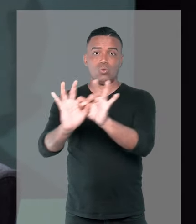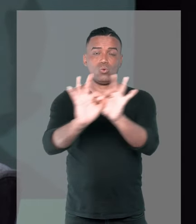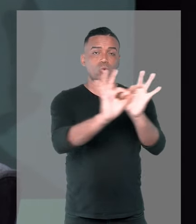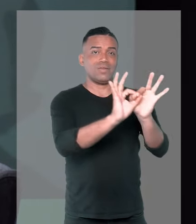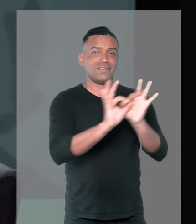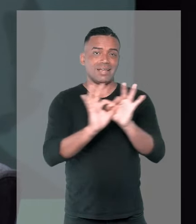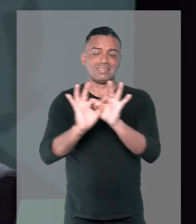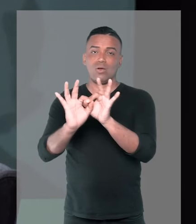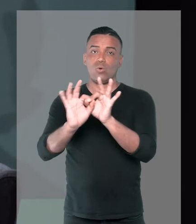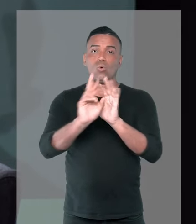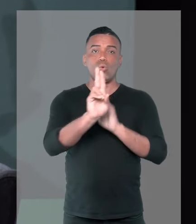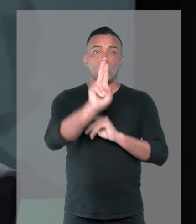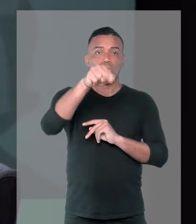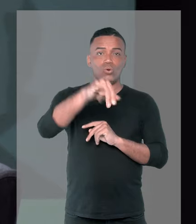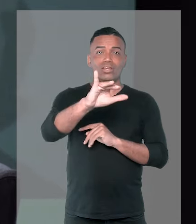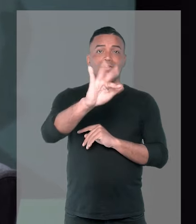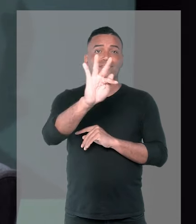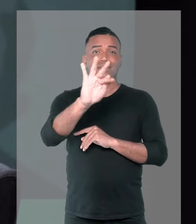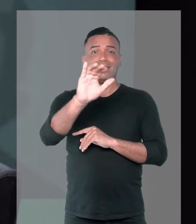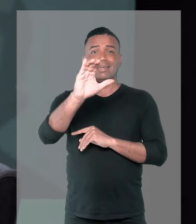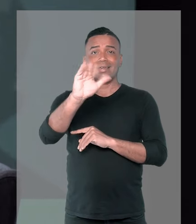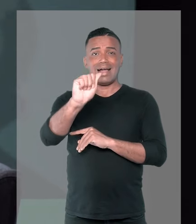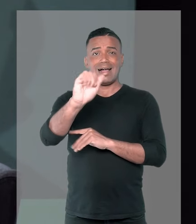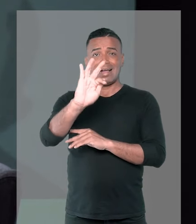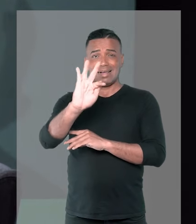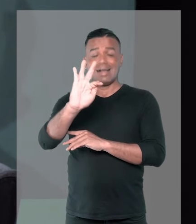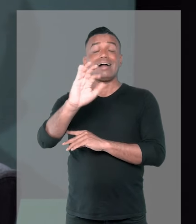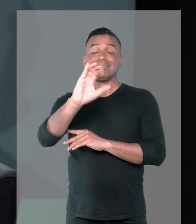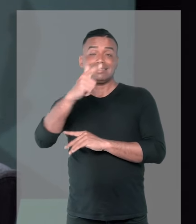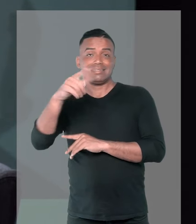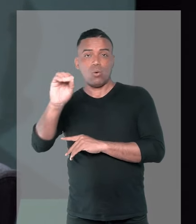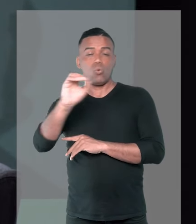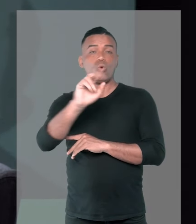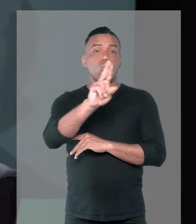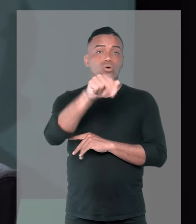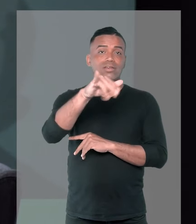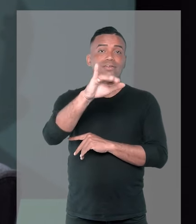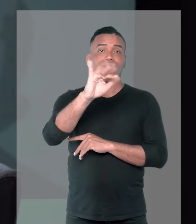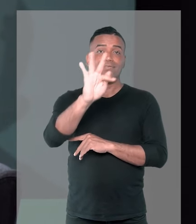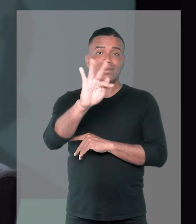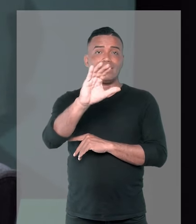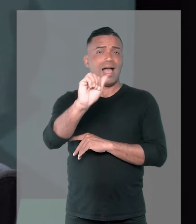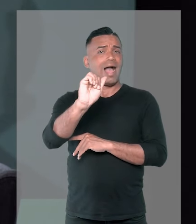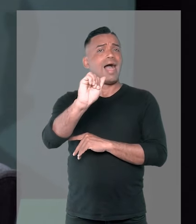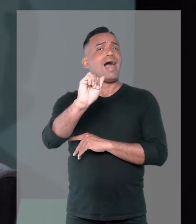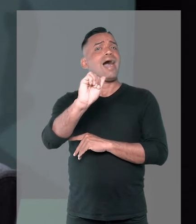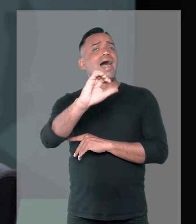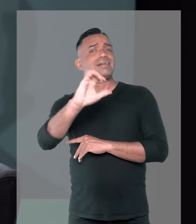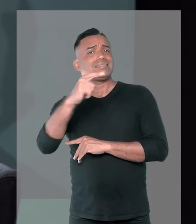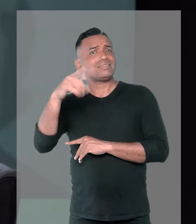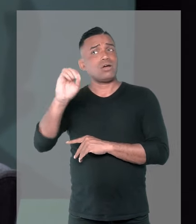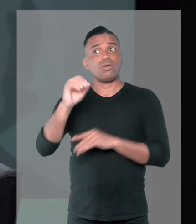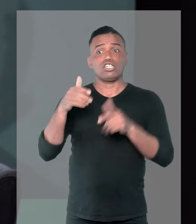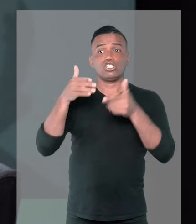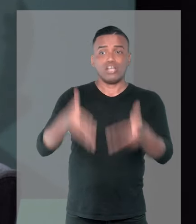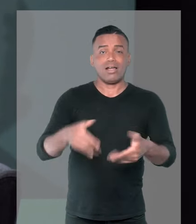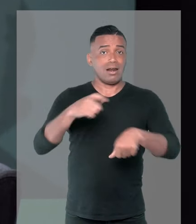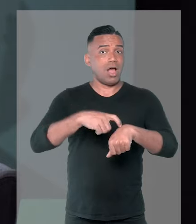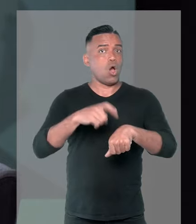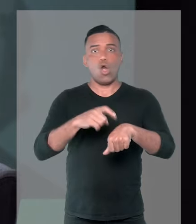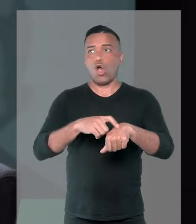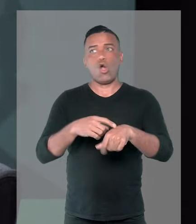operação do negócio de tal forma que o professor saiba que ele é o principal agente de marketing da organização e que não é só ele chegar na hora e dar uma aula